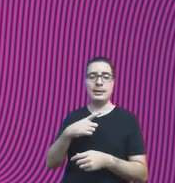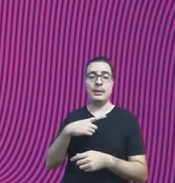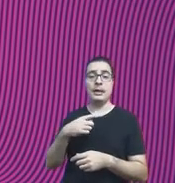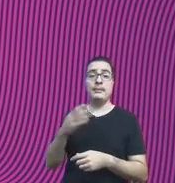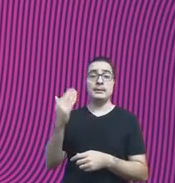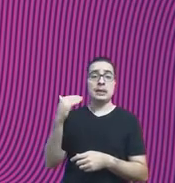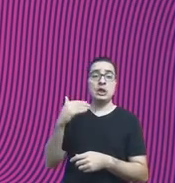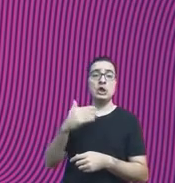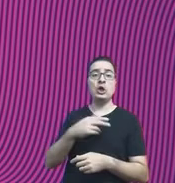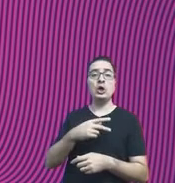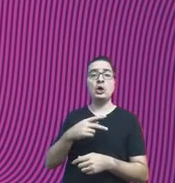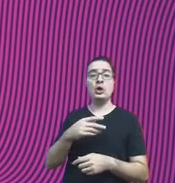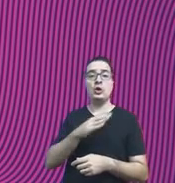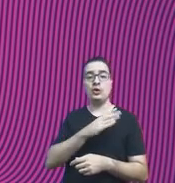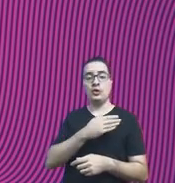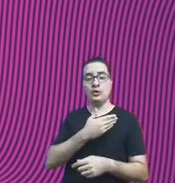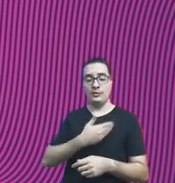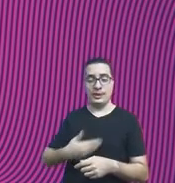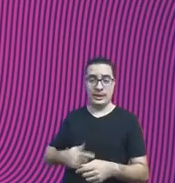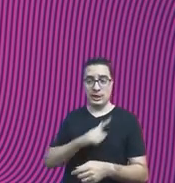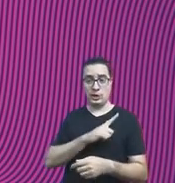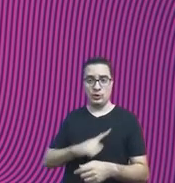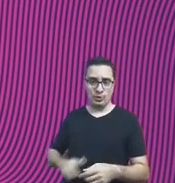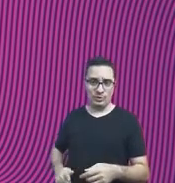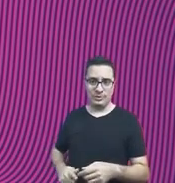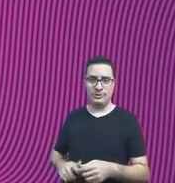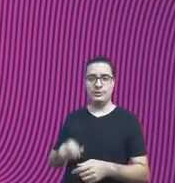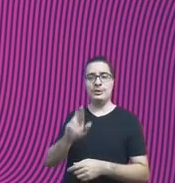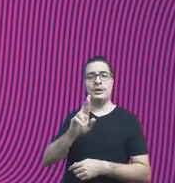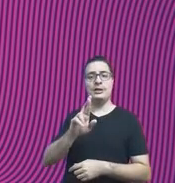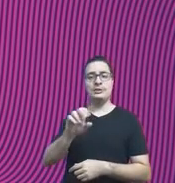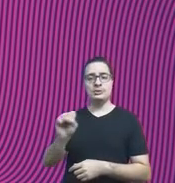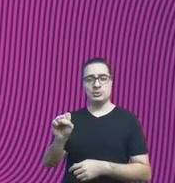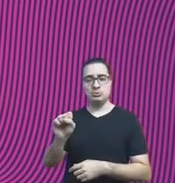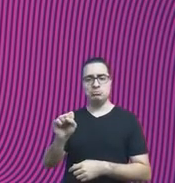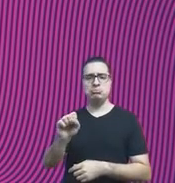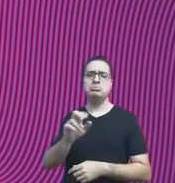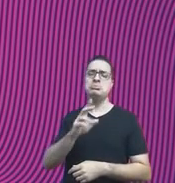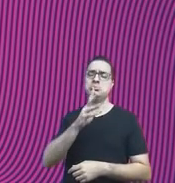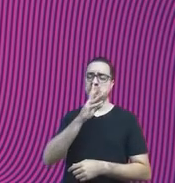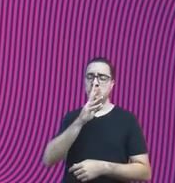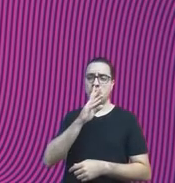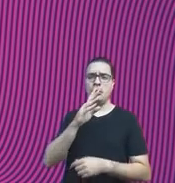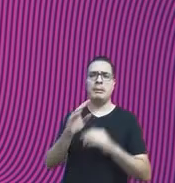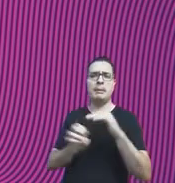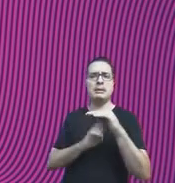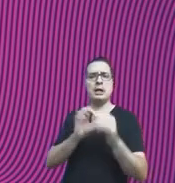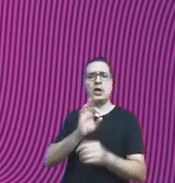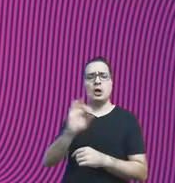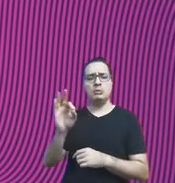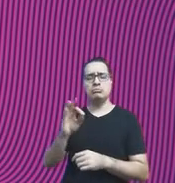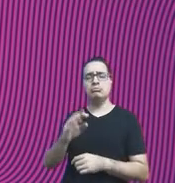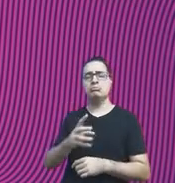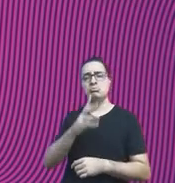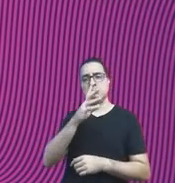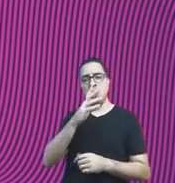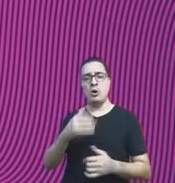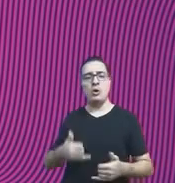isso, um grande executivo e um empresário brilhante. Então, Antônio, uma honra estar aqui com você também hoje.